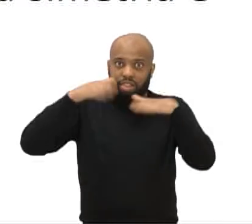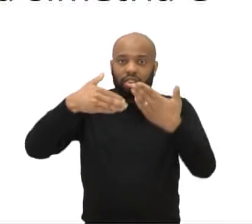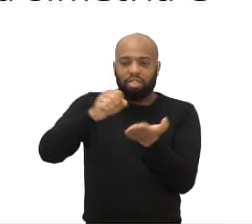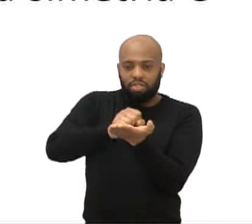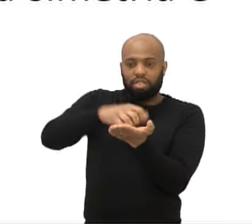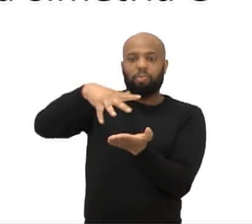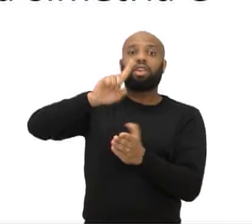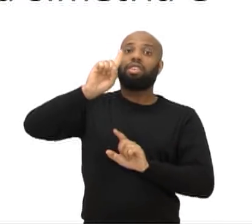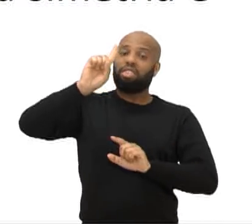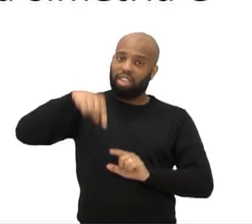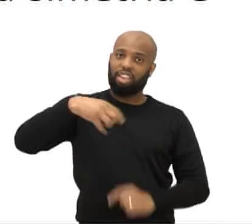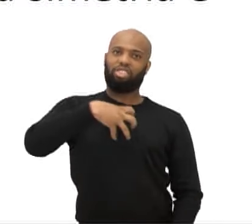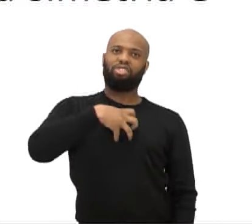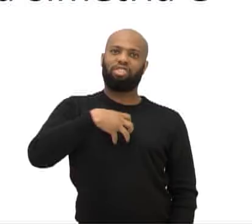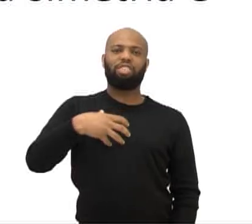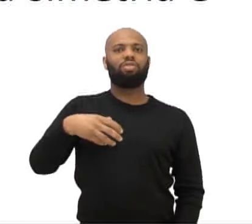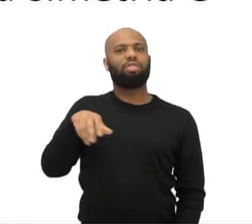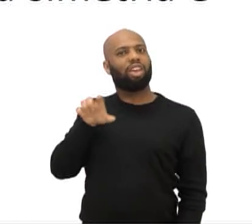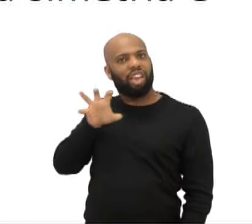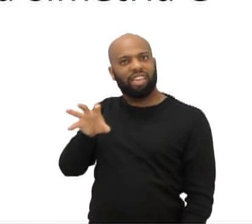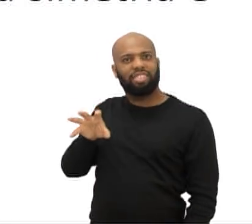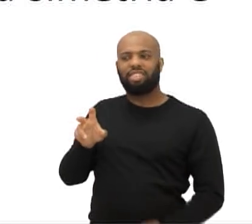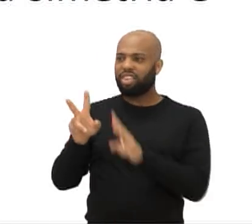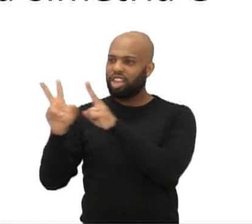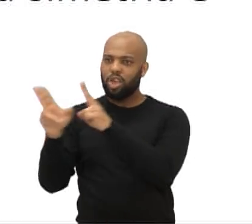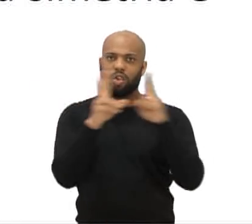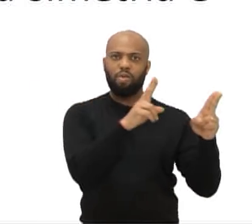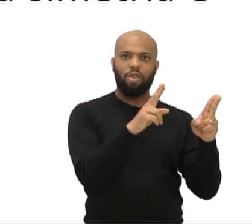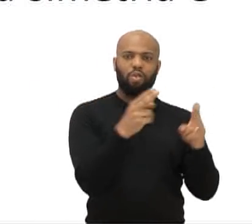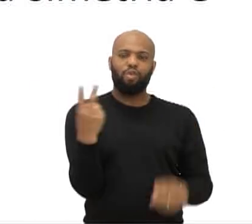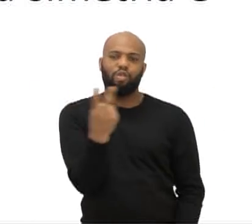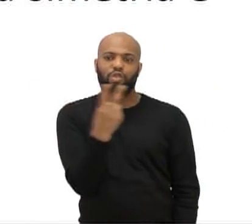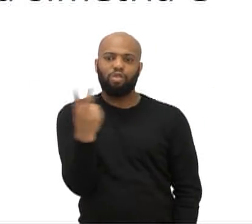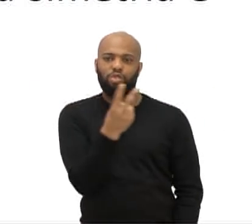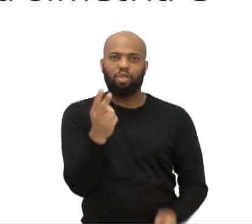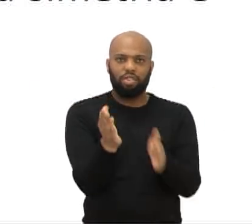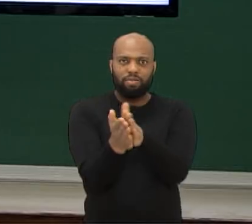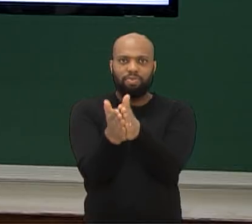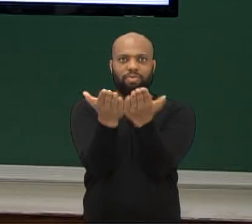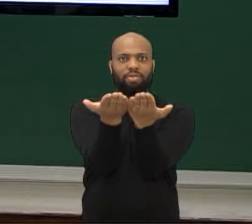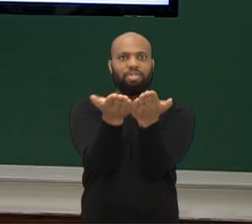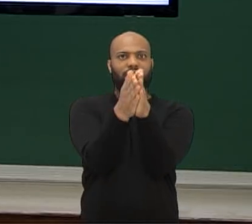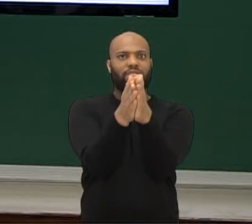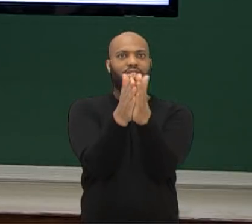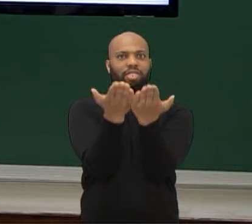apresenta simetria e a linha é um eixo de simetria na figura.